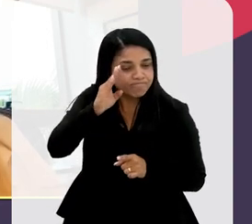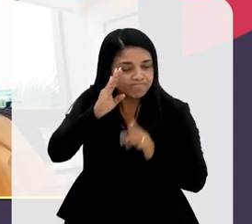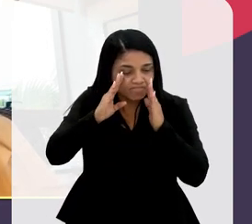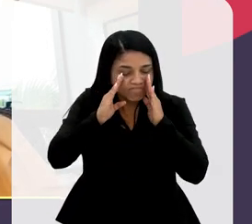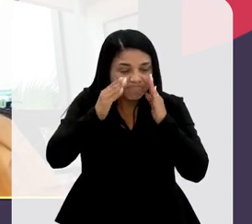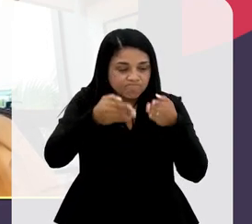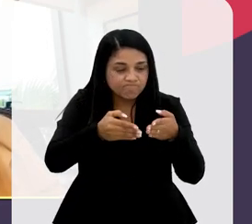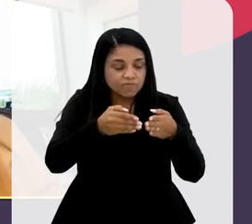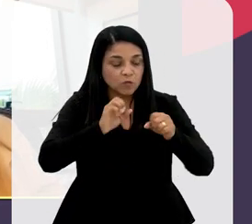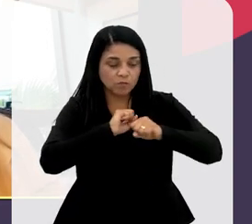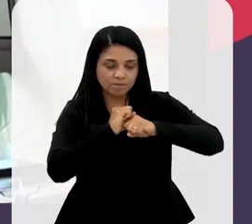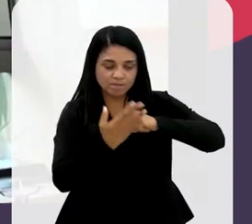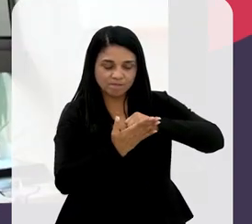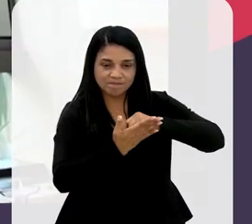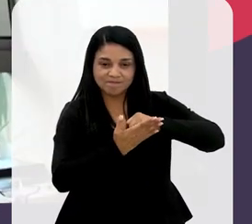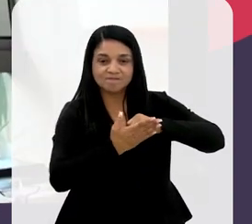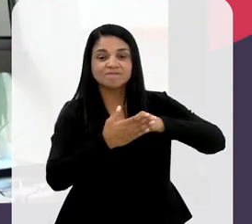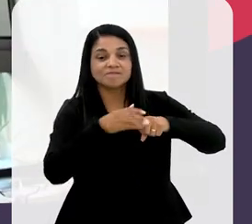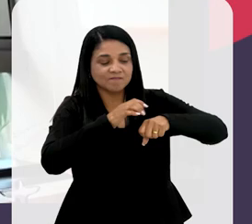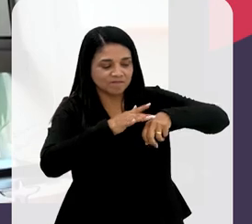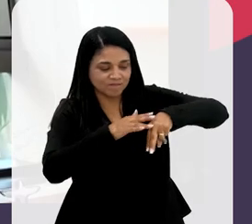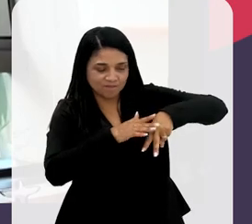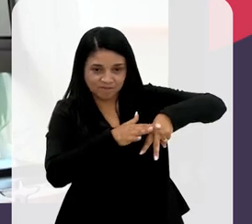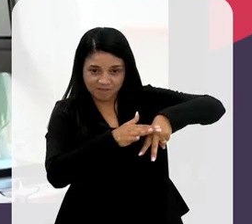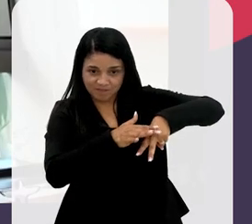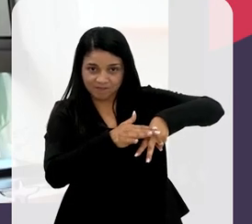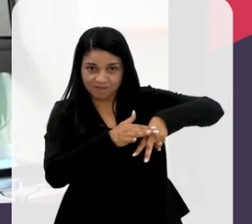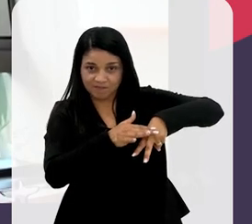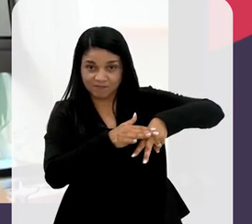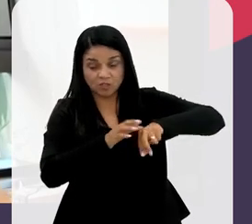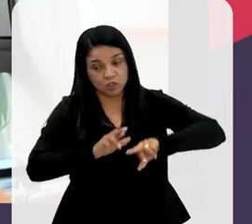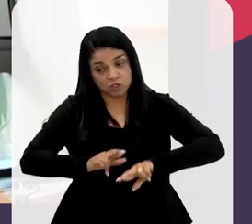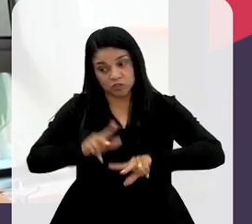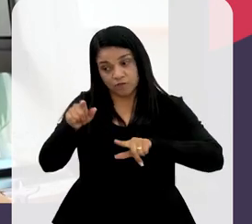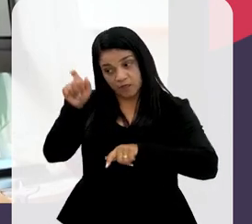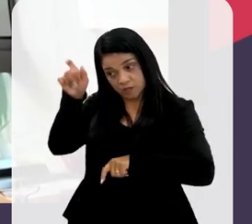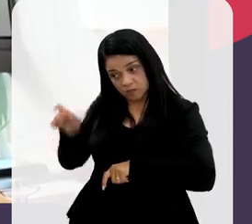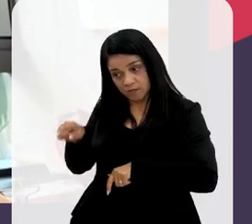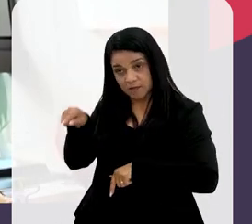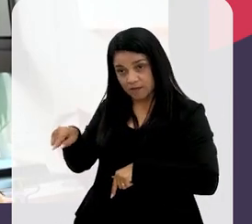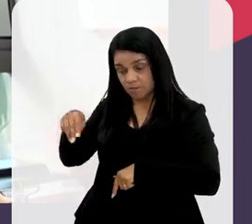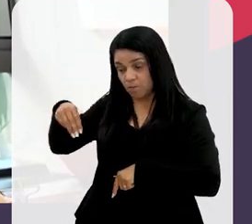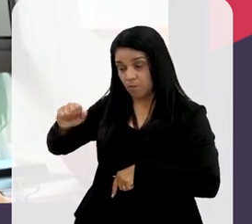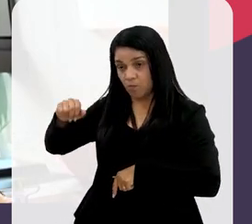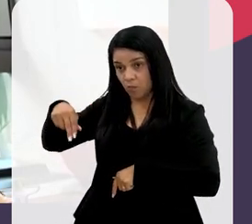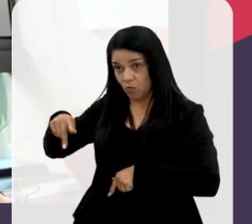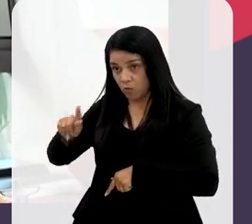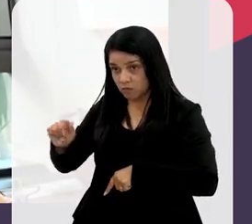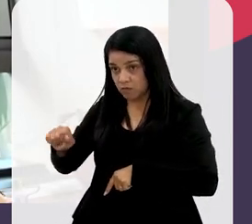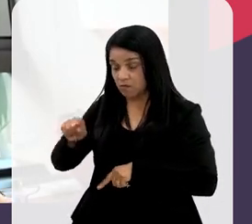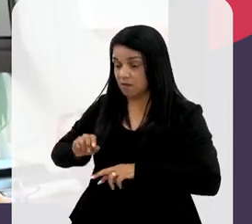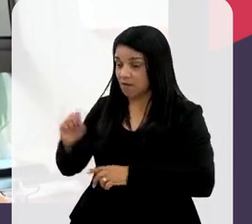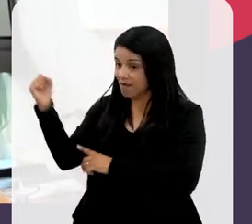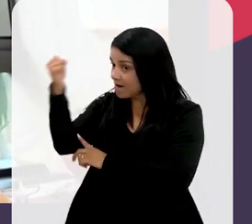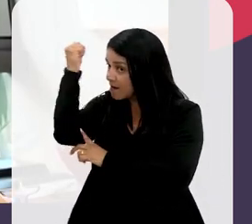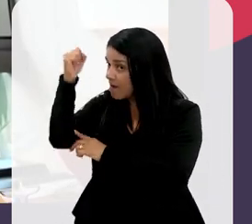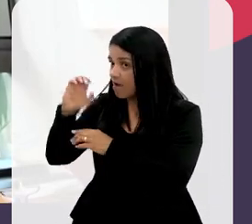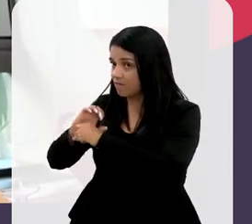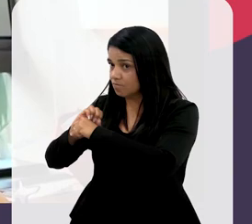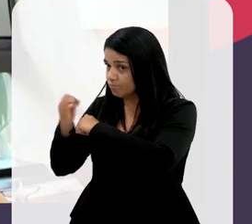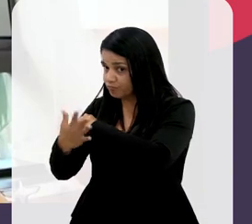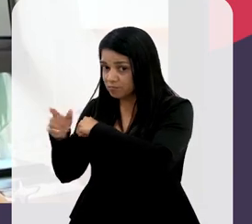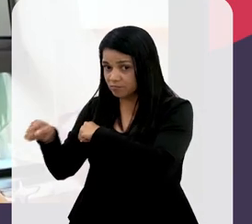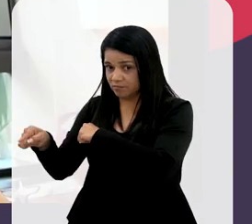muito específica de pacientes com COVID leve, ao contrário do Moza, que apresentou uma COVID muito